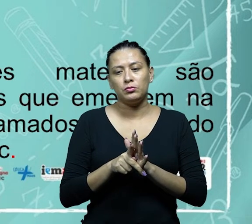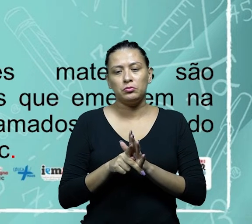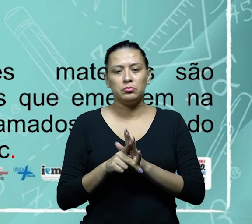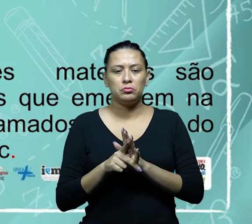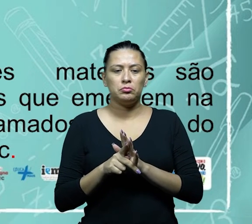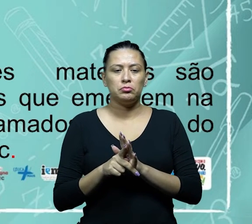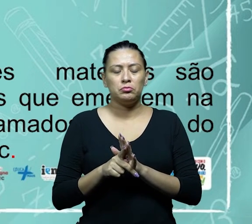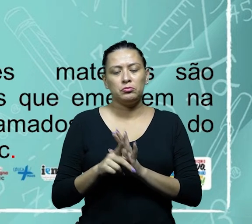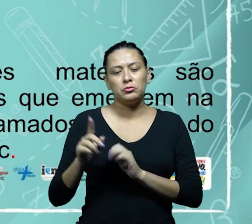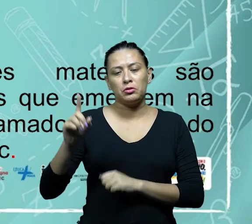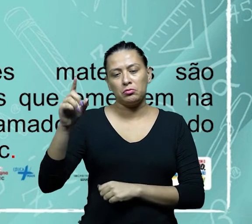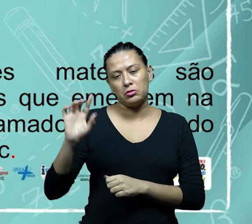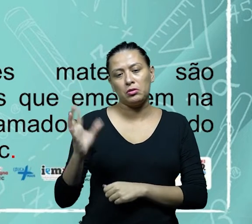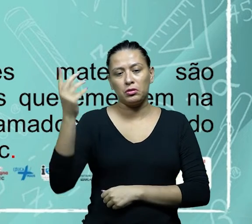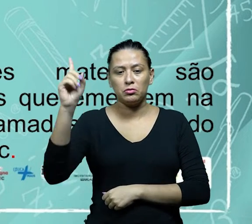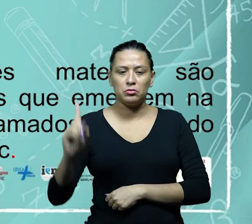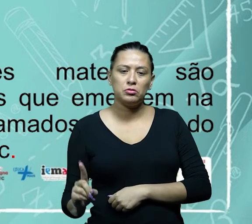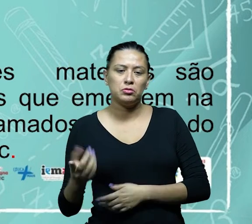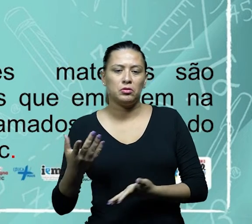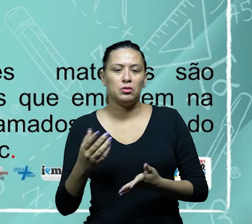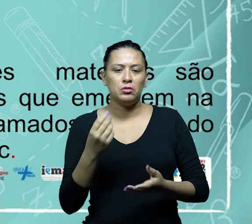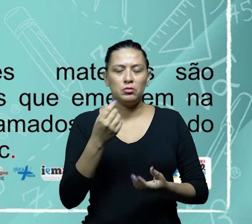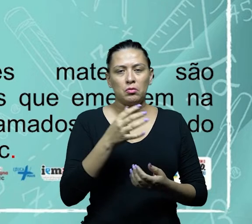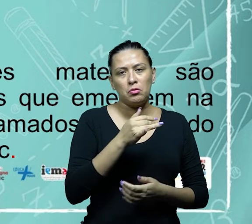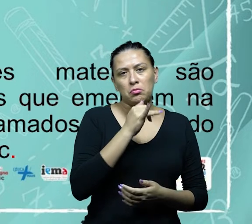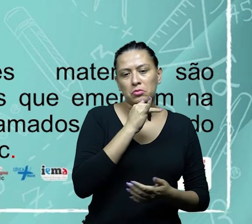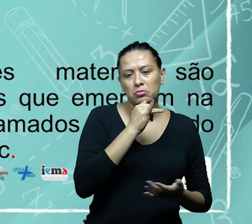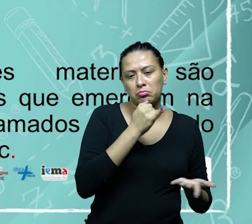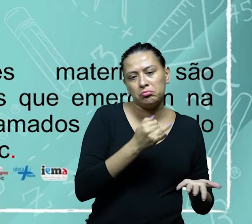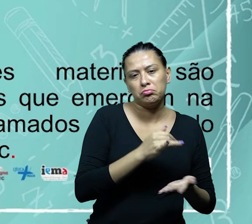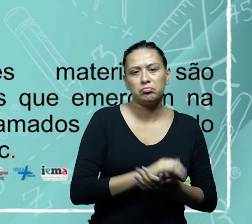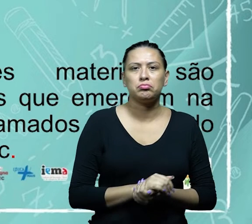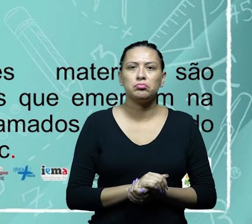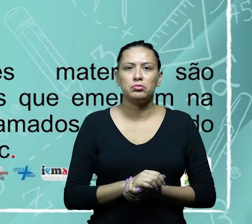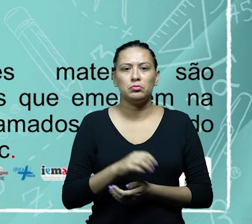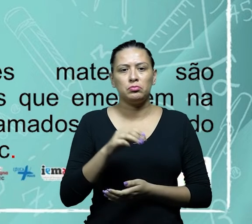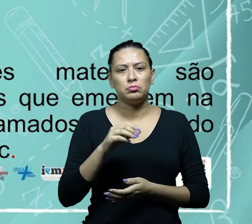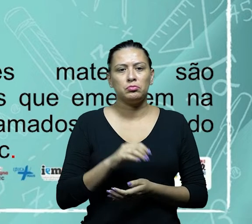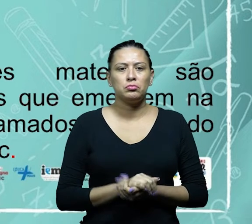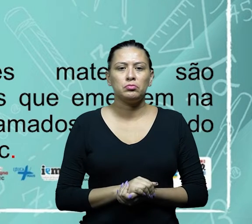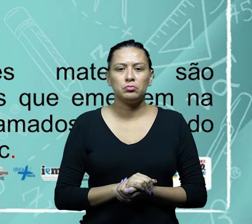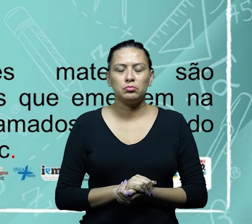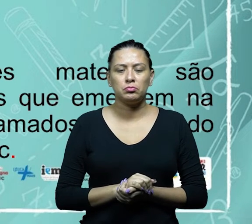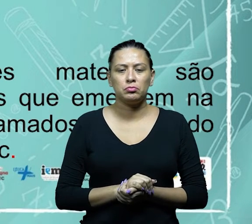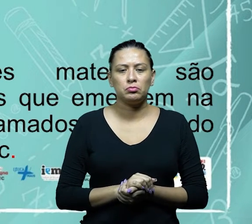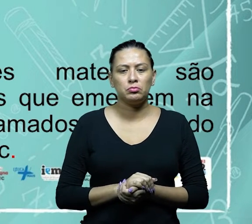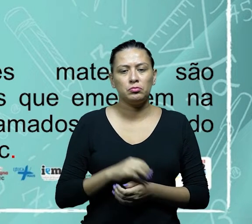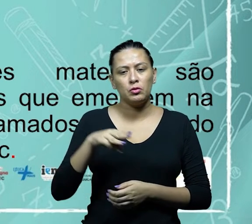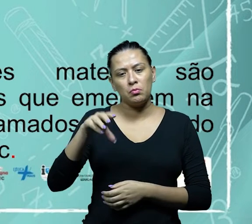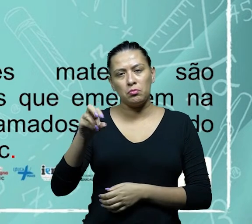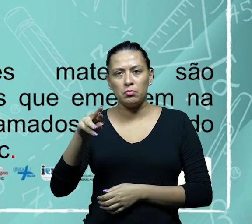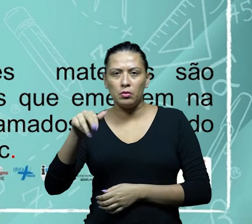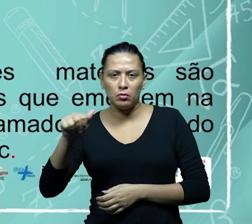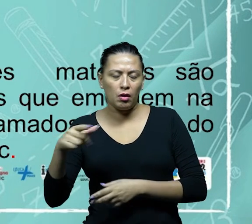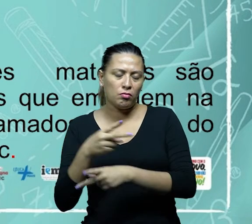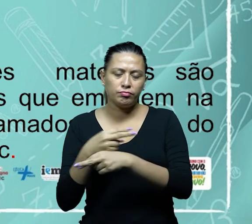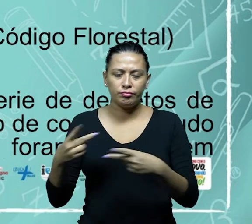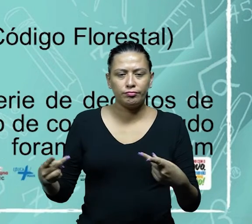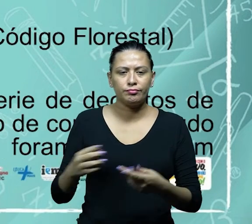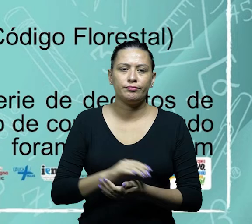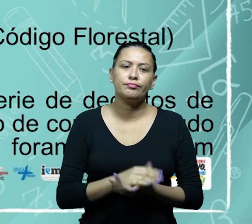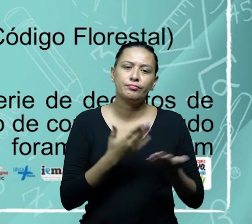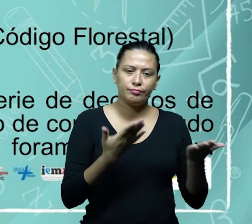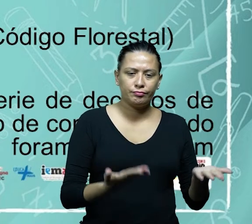pelo chamados fatores do direito como uma moral a economia a geografia e daí por